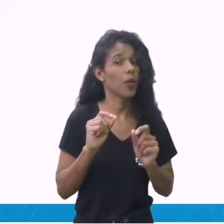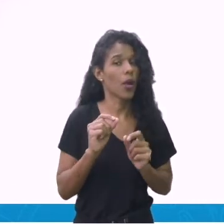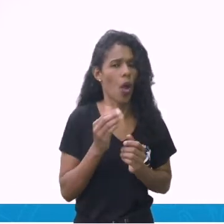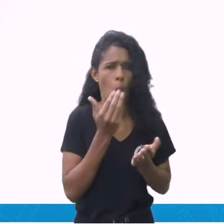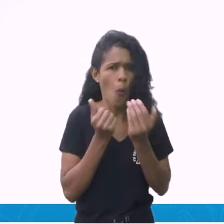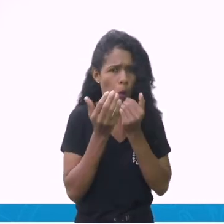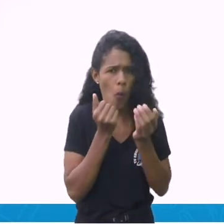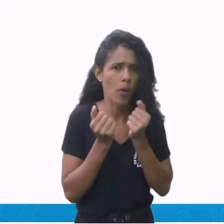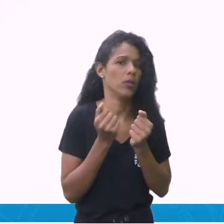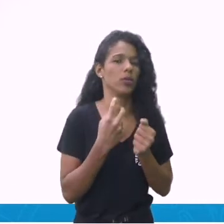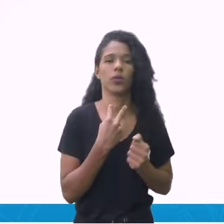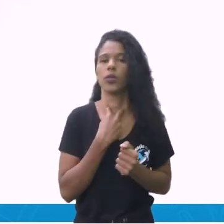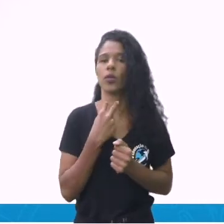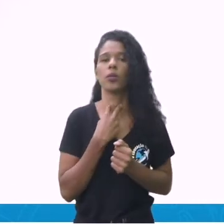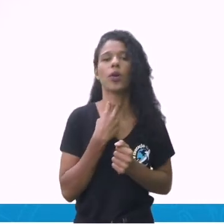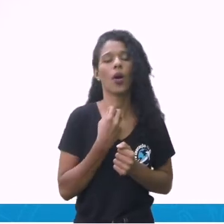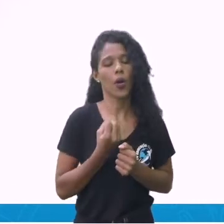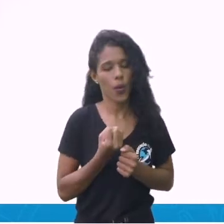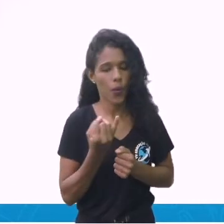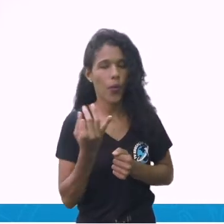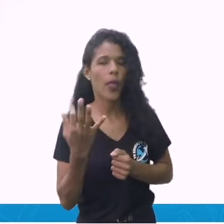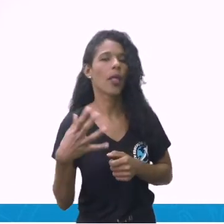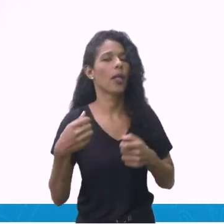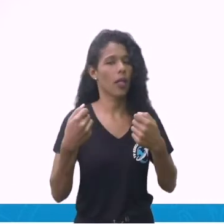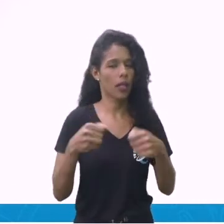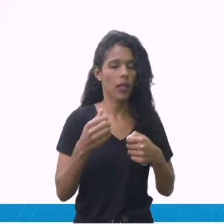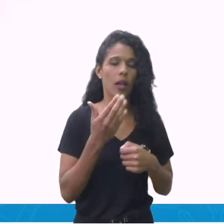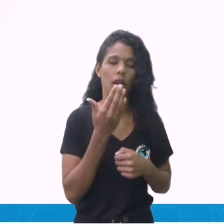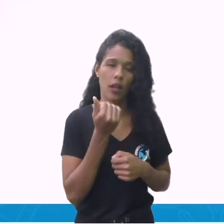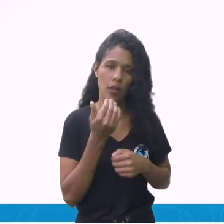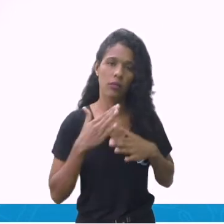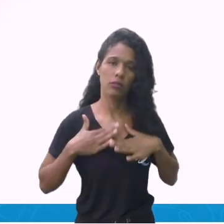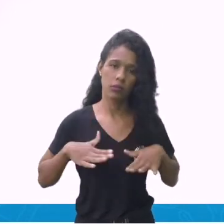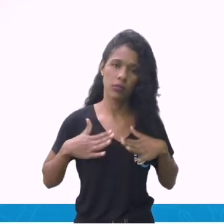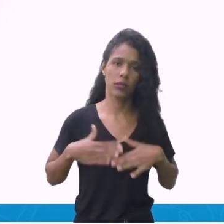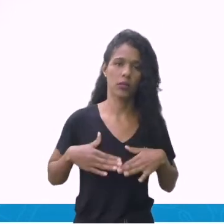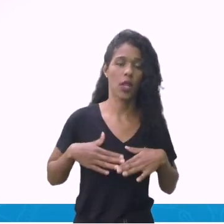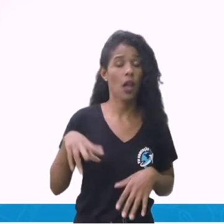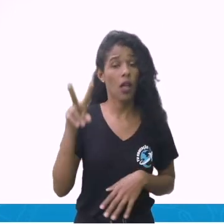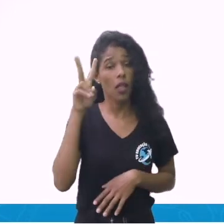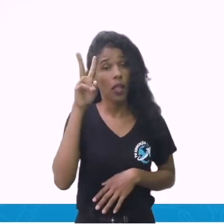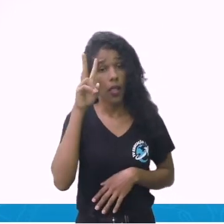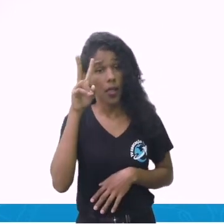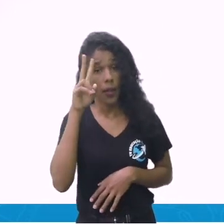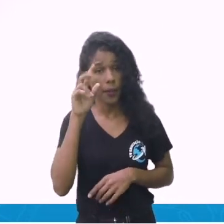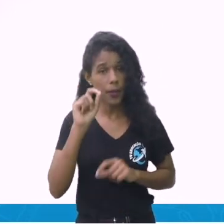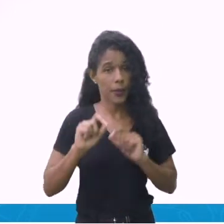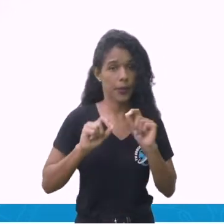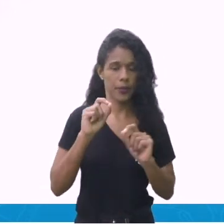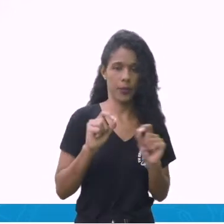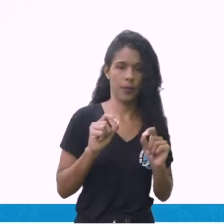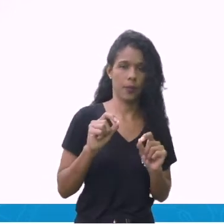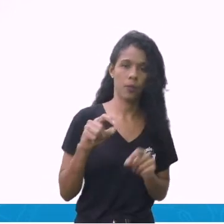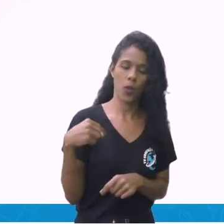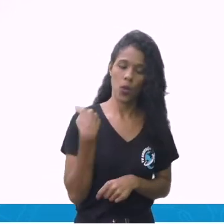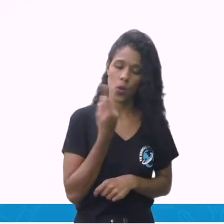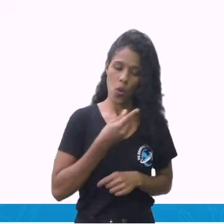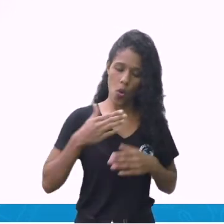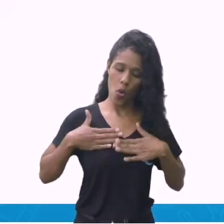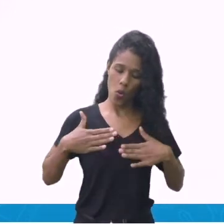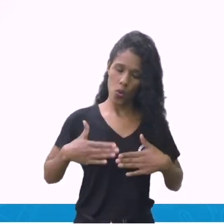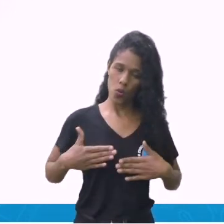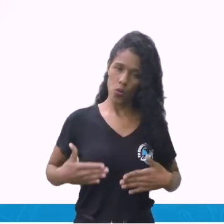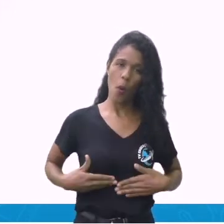disse que o nosso corpo precisa de energia durante o nosso dia. Se você ingerir